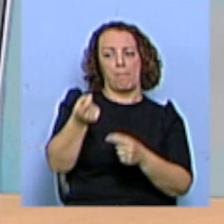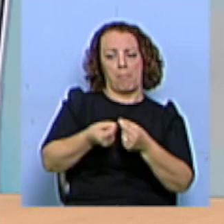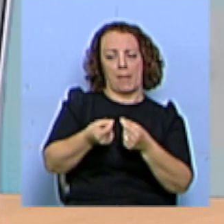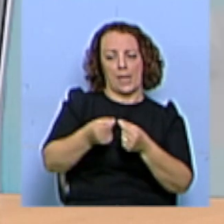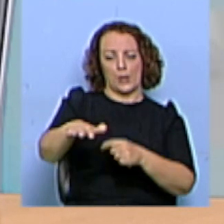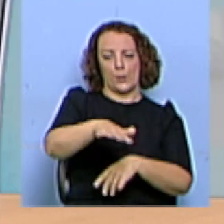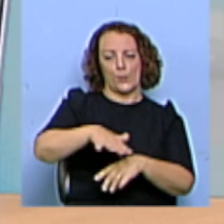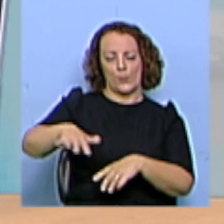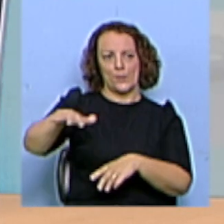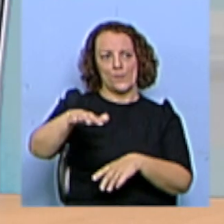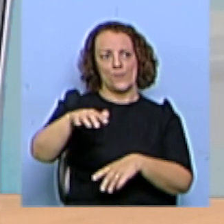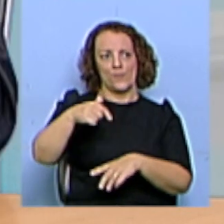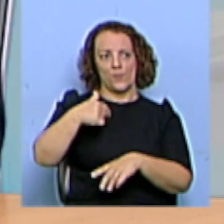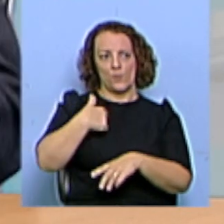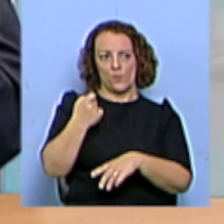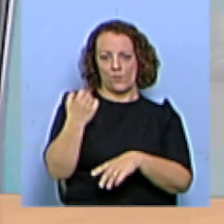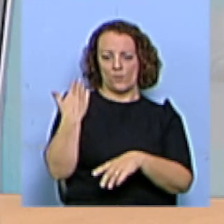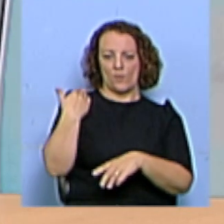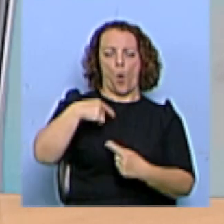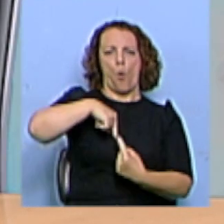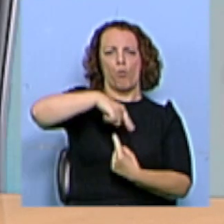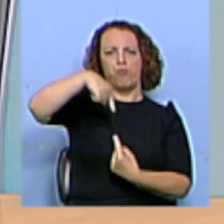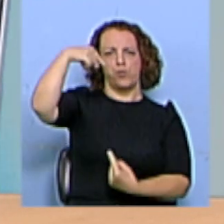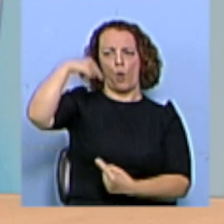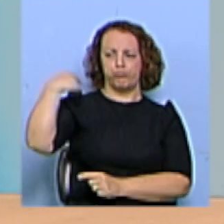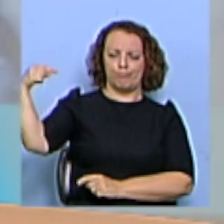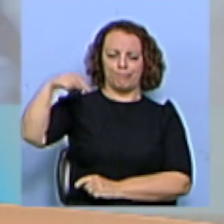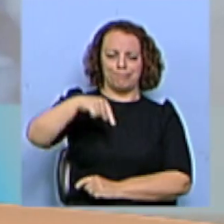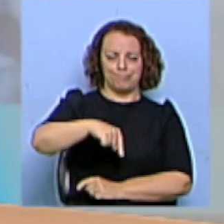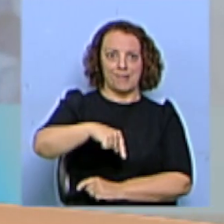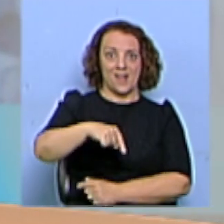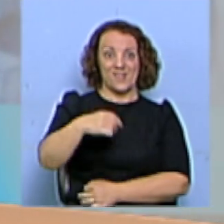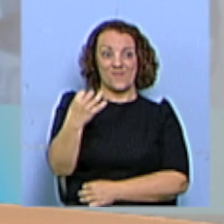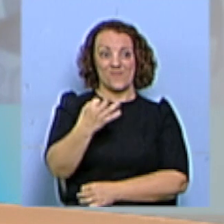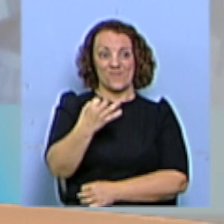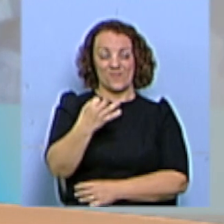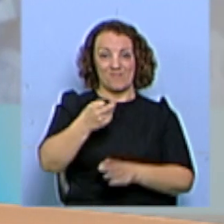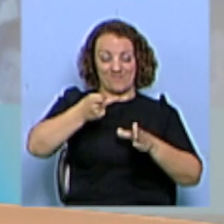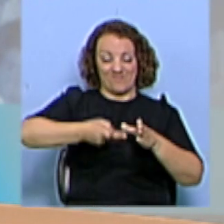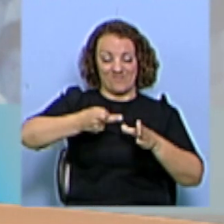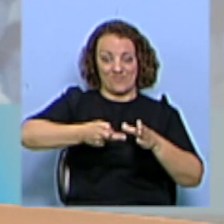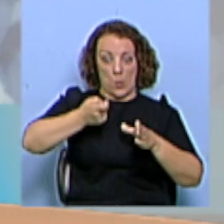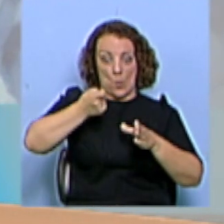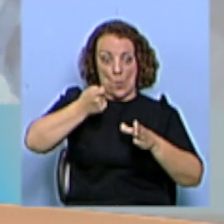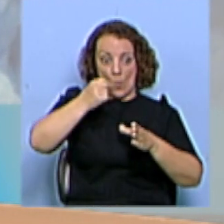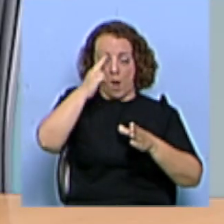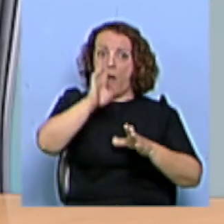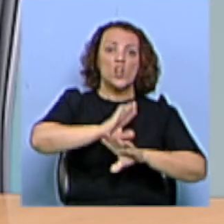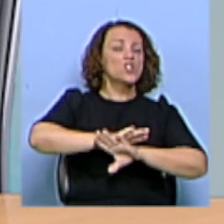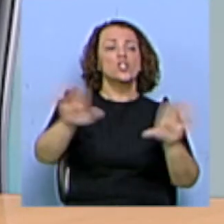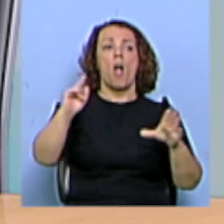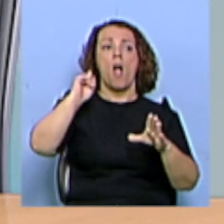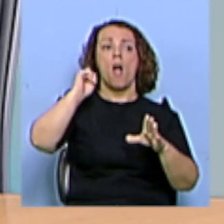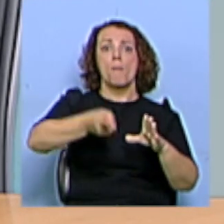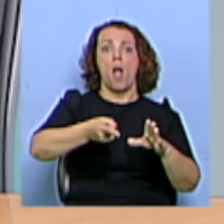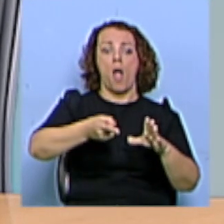Aliás, vinda lá no auge do furacão, não é? Ainda no limite de confinamento já, não é? Já estava tudo confinado, eu aqui ainda